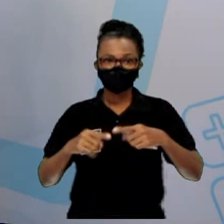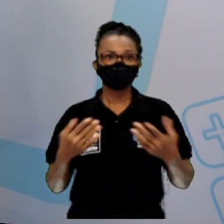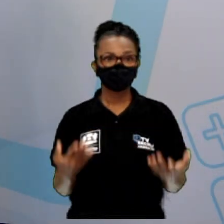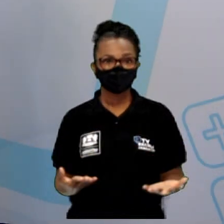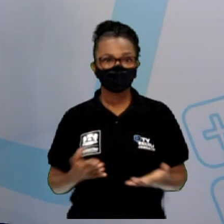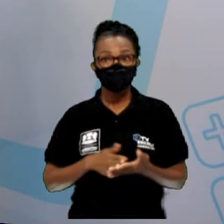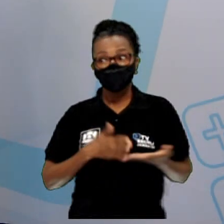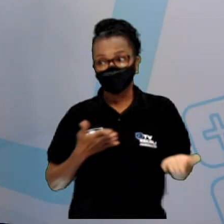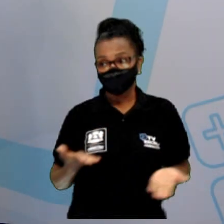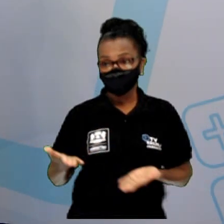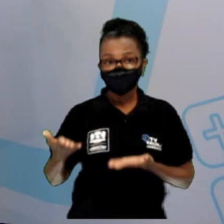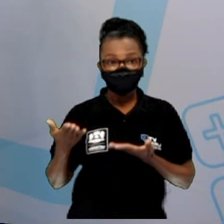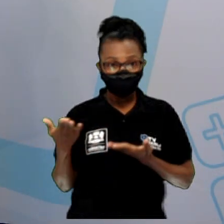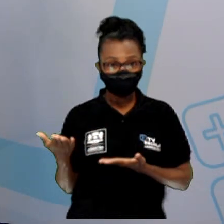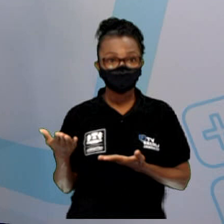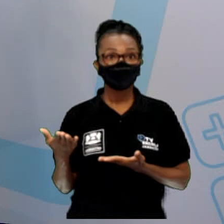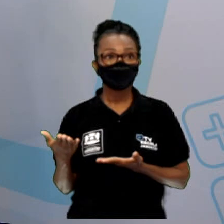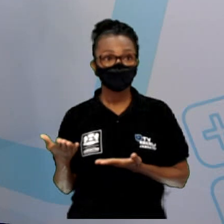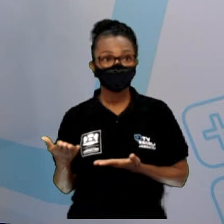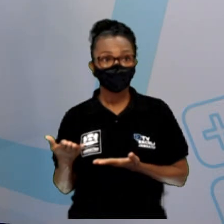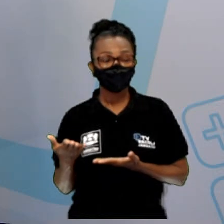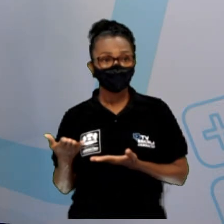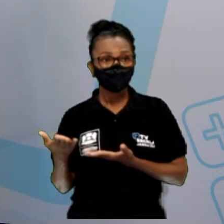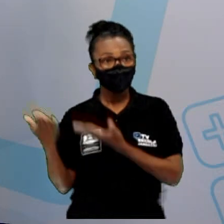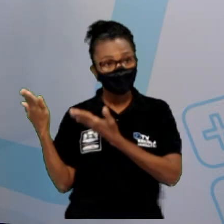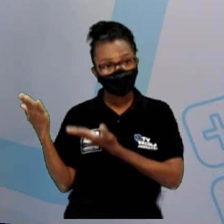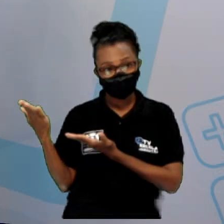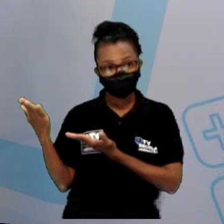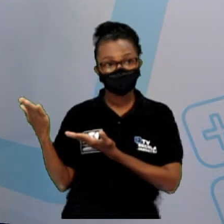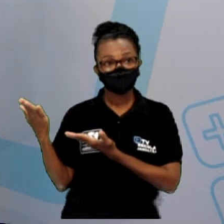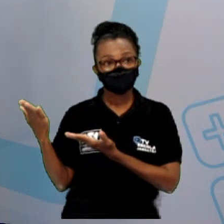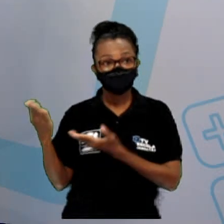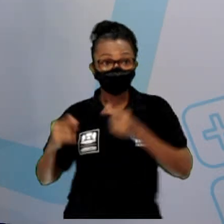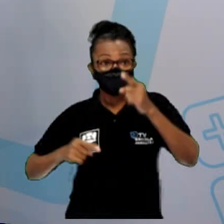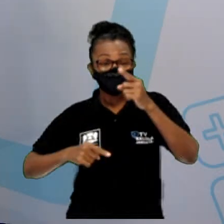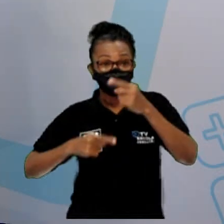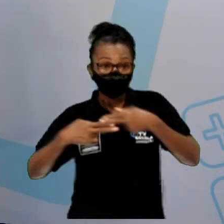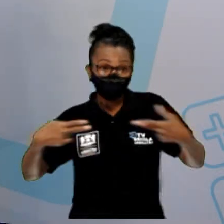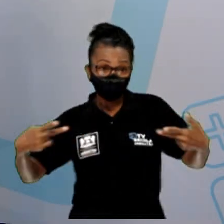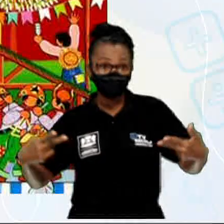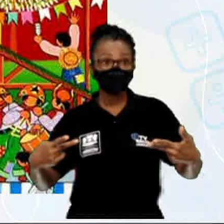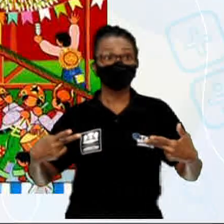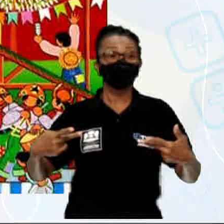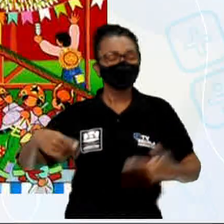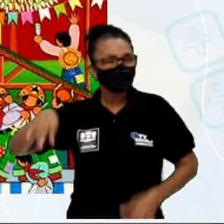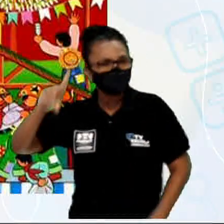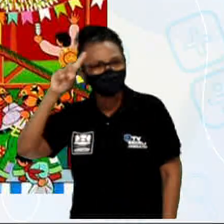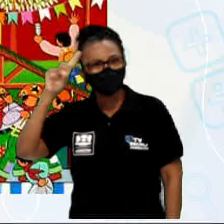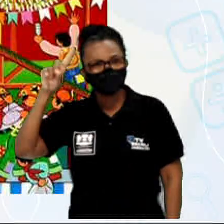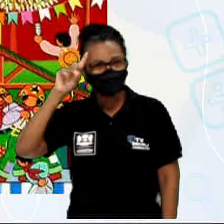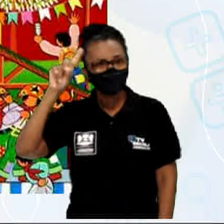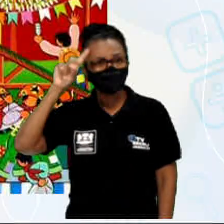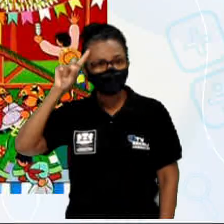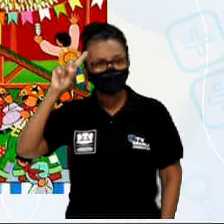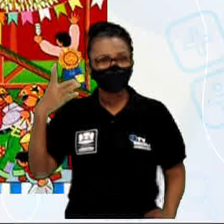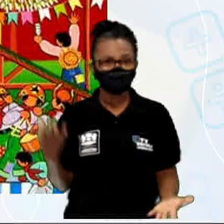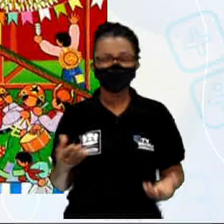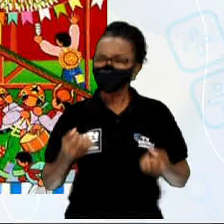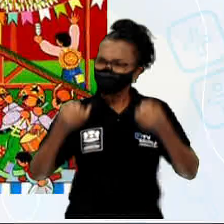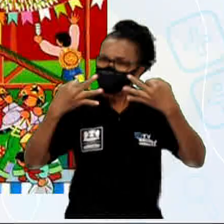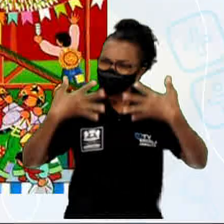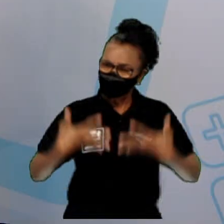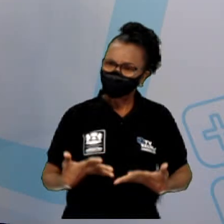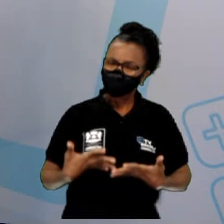Olha só, trouxe para vocês aqui, os objetos do nosso cotidiano. Vamos falar um pouquinho